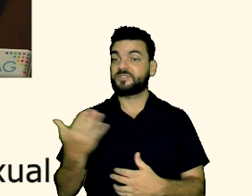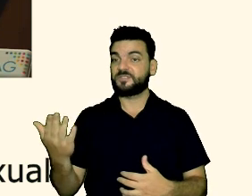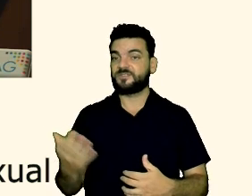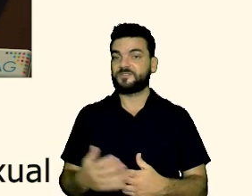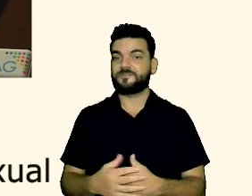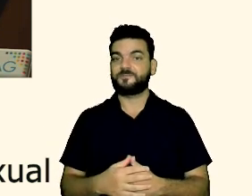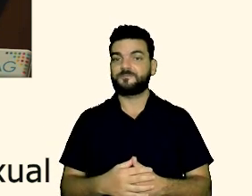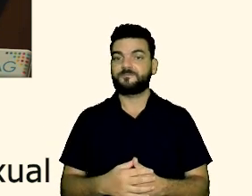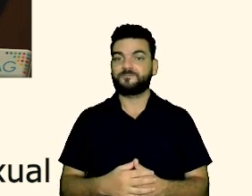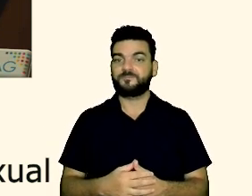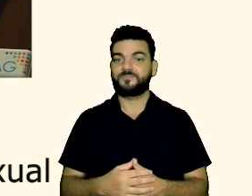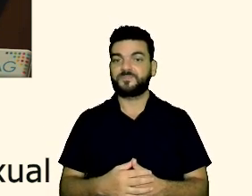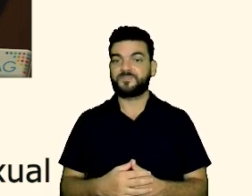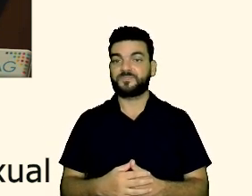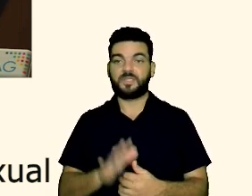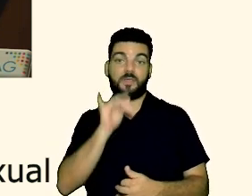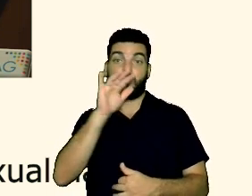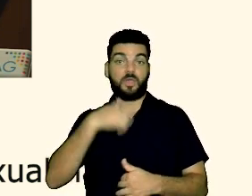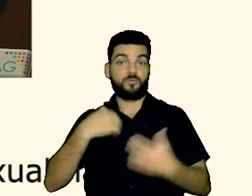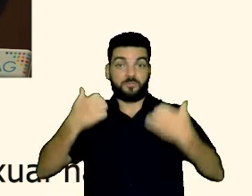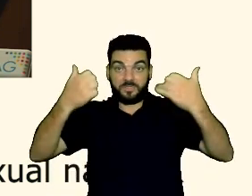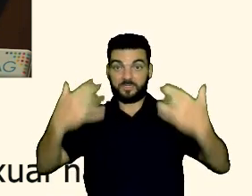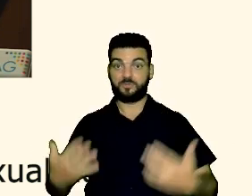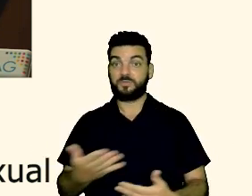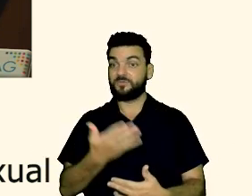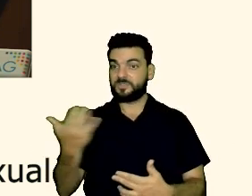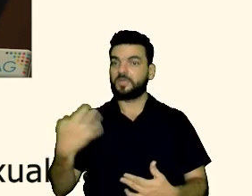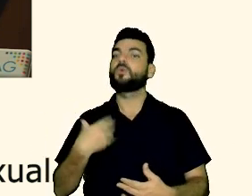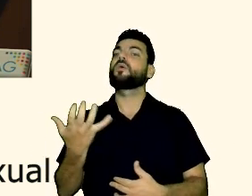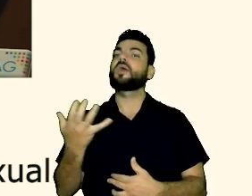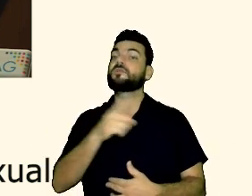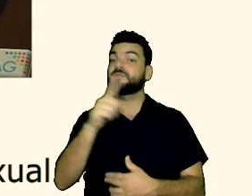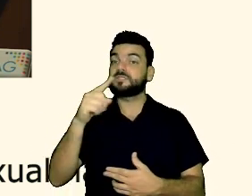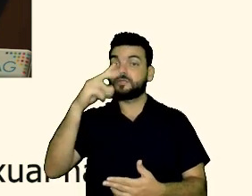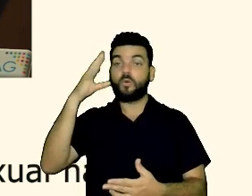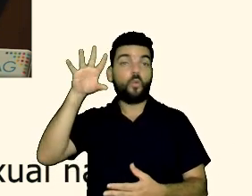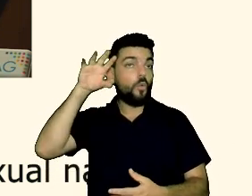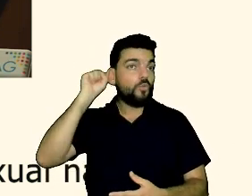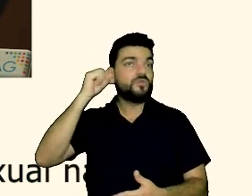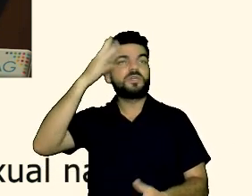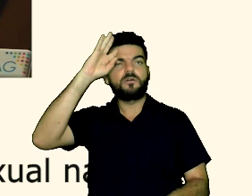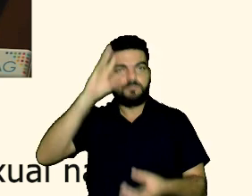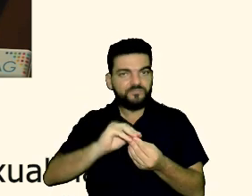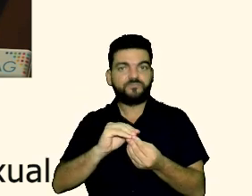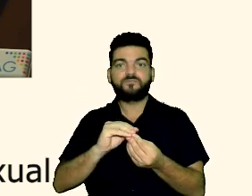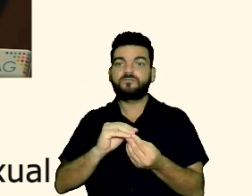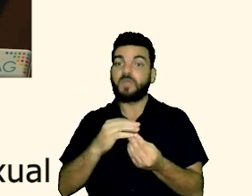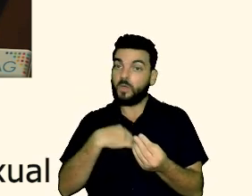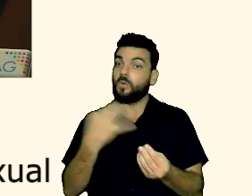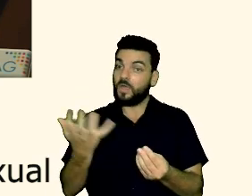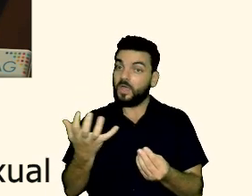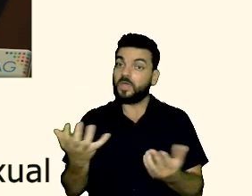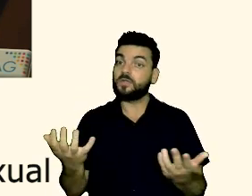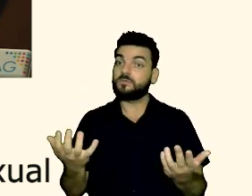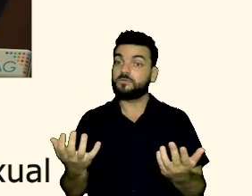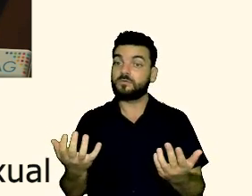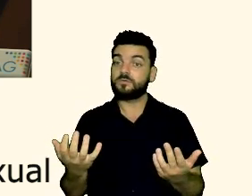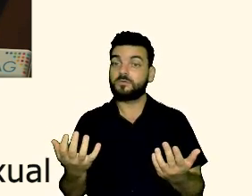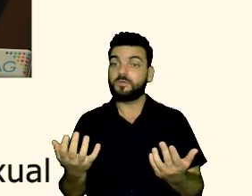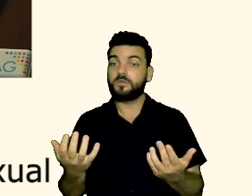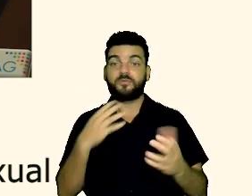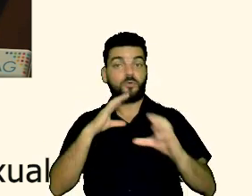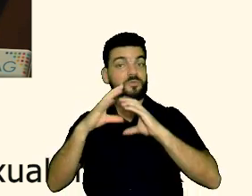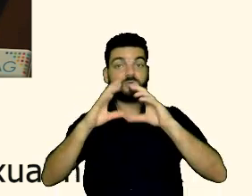compreendida, quero muito estabelecer essa conexão entre nós, que num vocabulário mais solto, nós chamamos